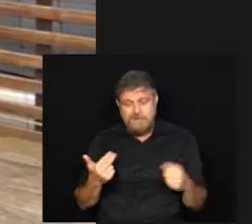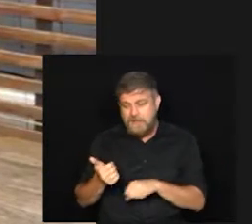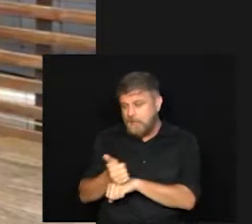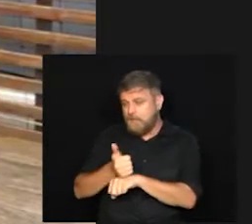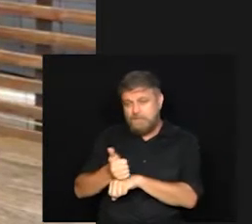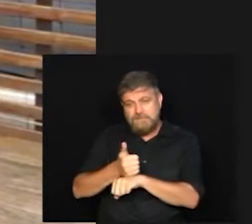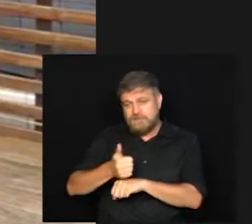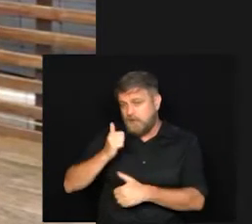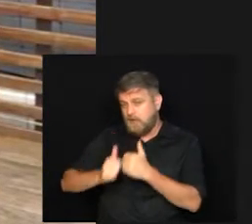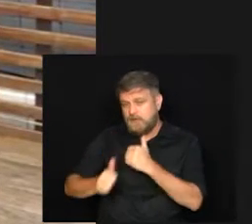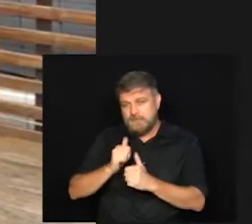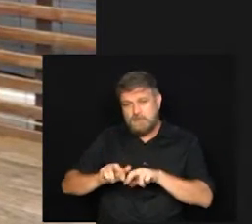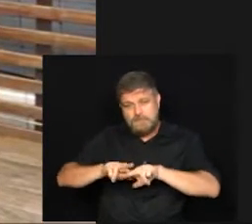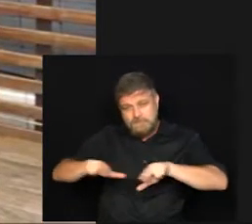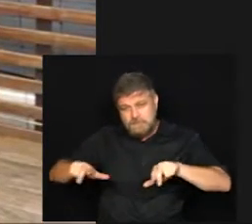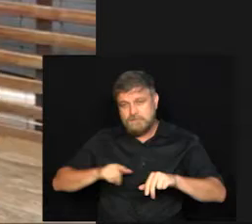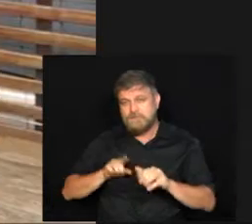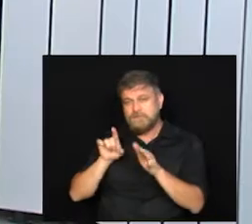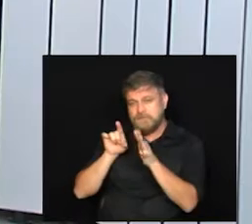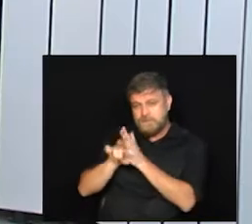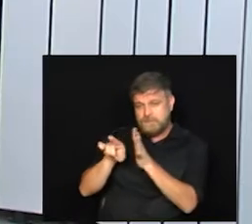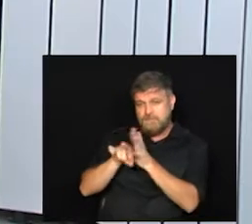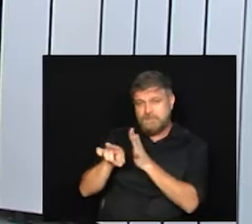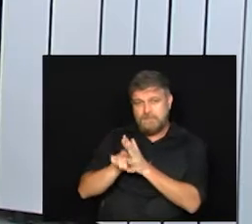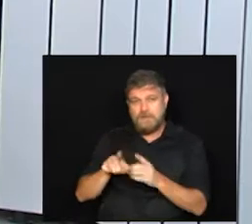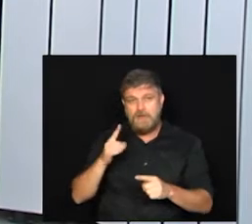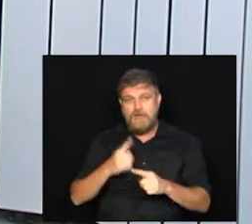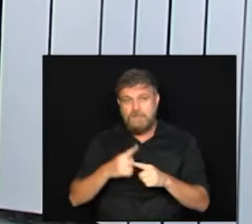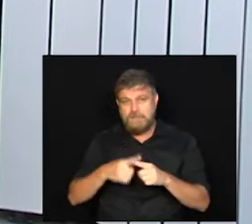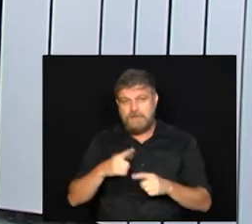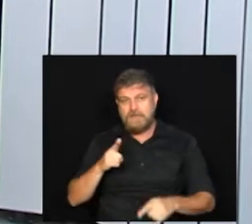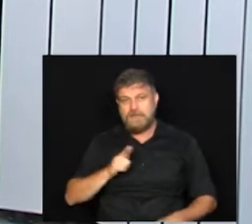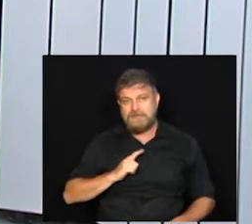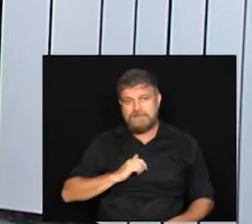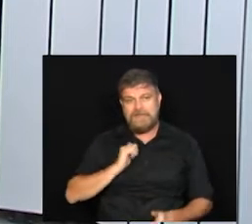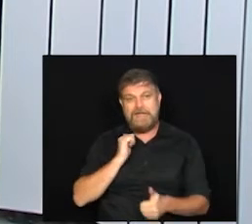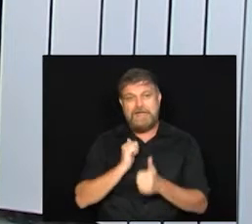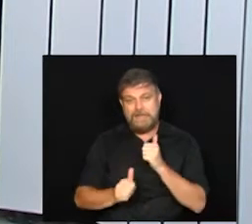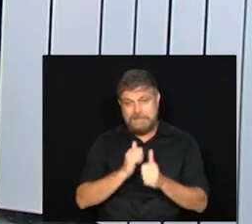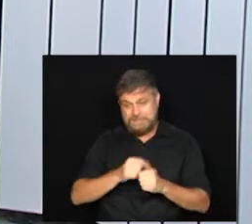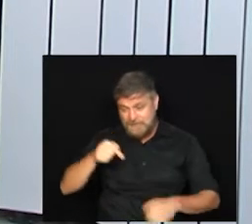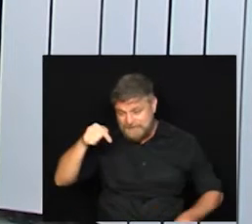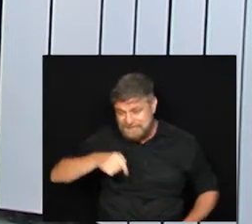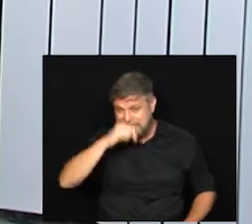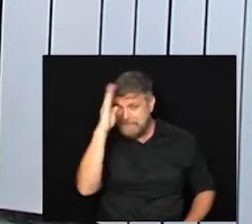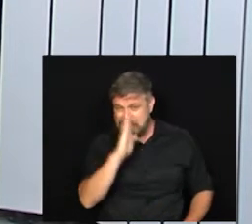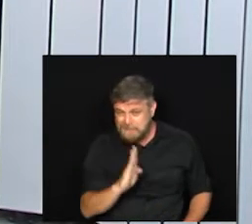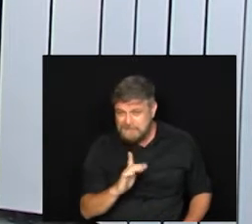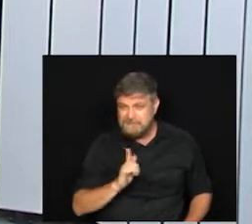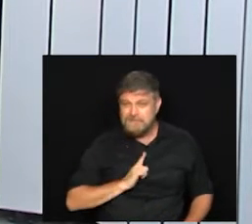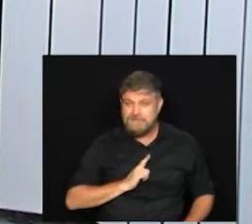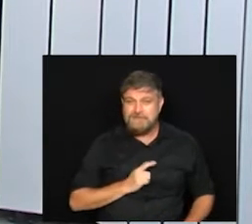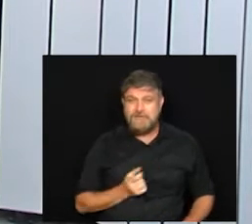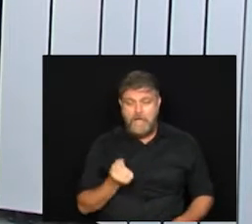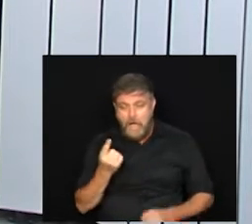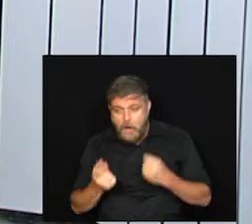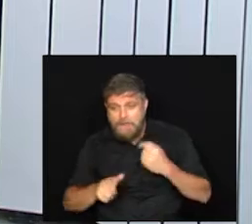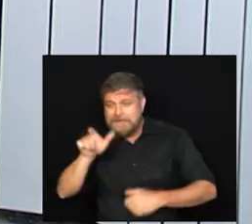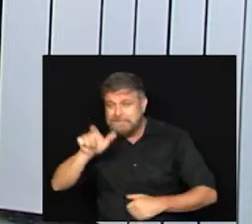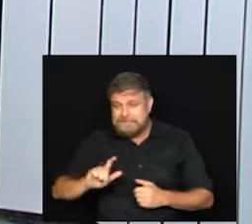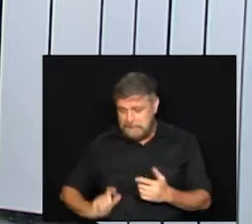do mundo. Eu pergunto porque essa não é a realidade de muitos esportes, né, aqui no Brasil. Às vezes muitos atletas